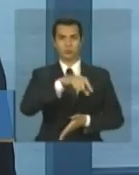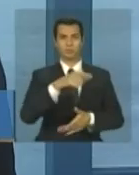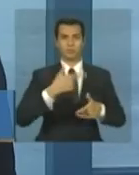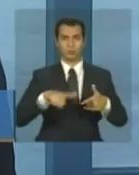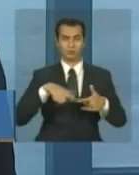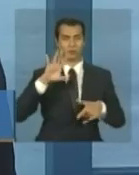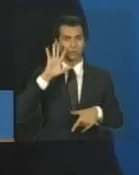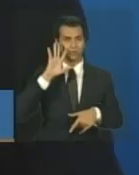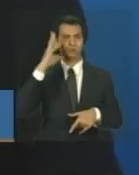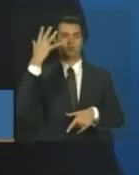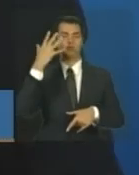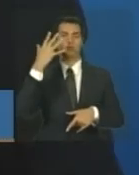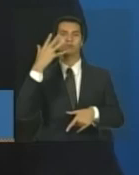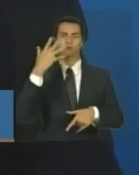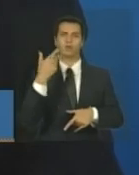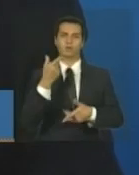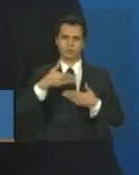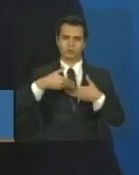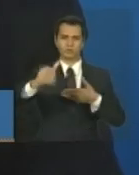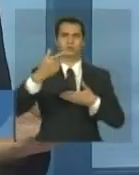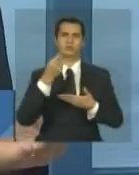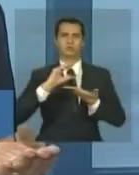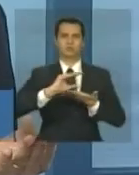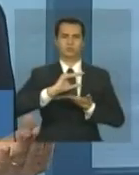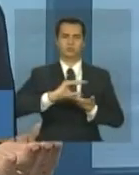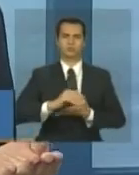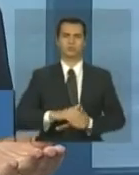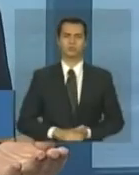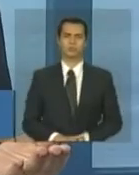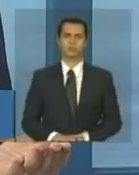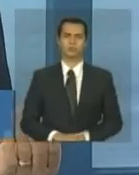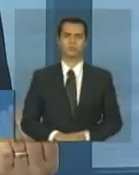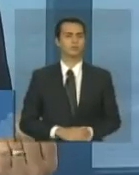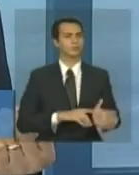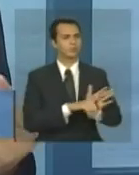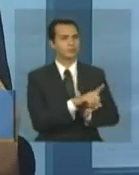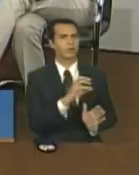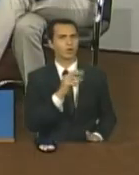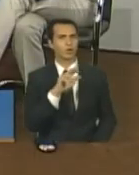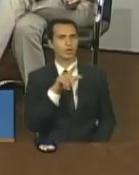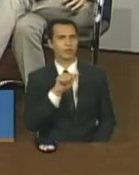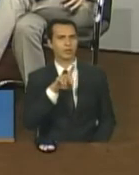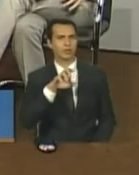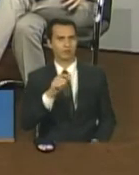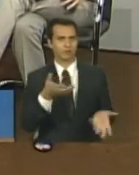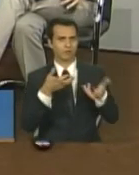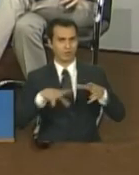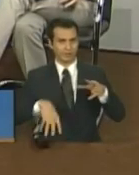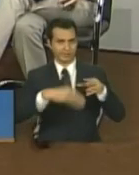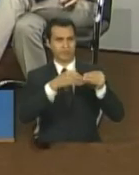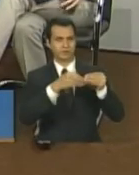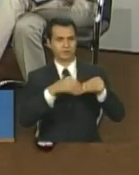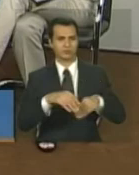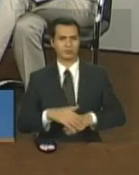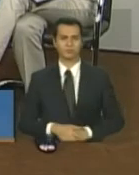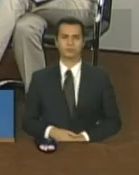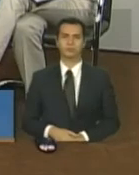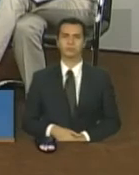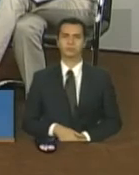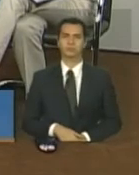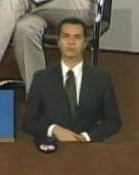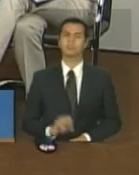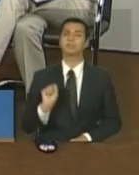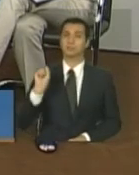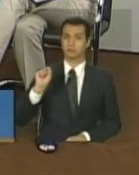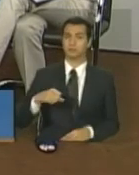é a sua situação que acrescentar alguma informação Carolina tem fez alguma observação gostaria